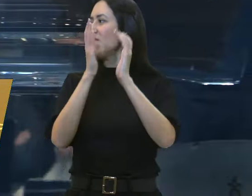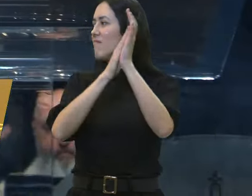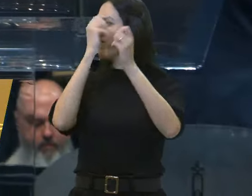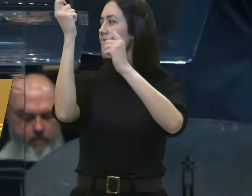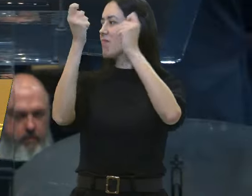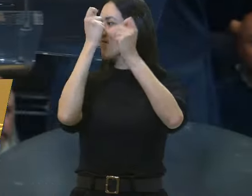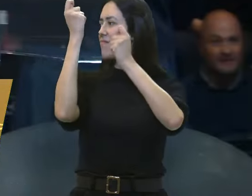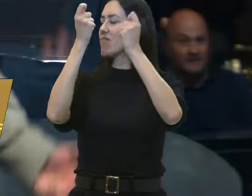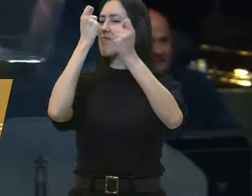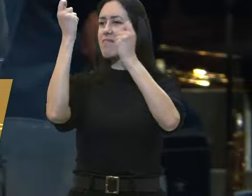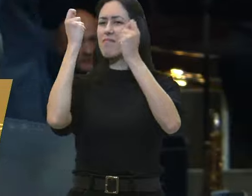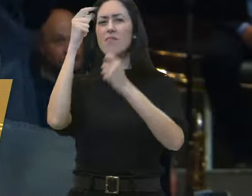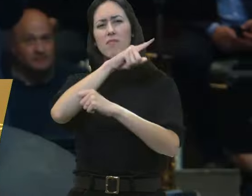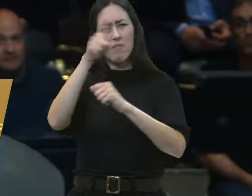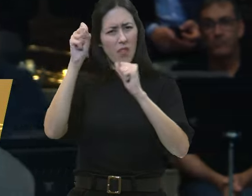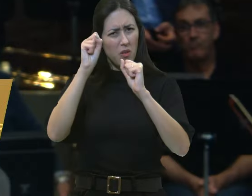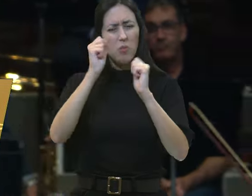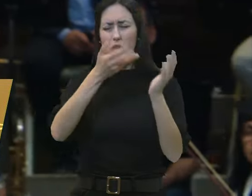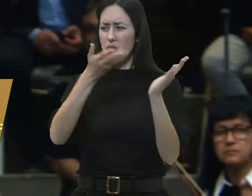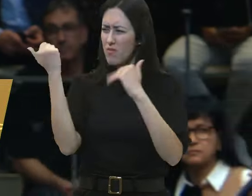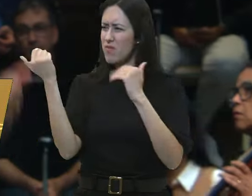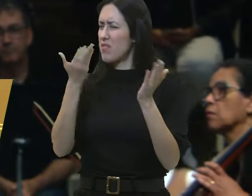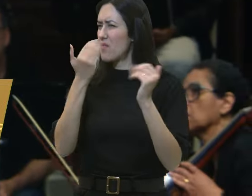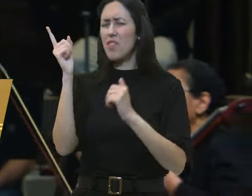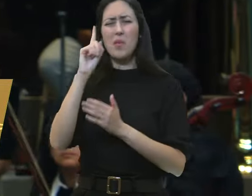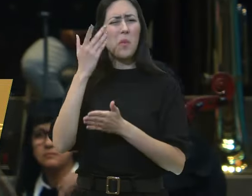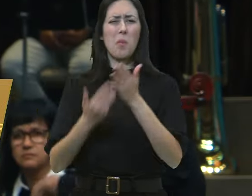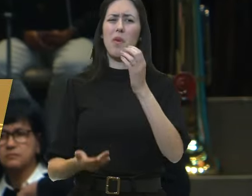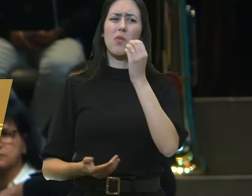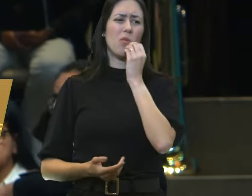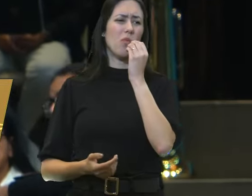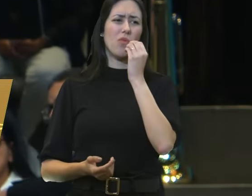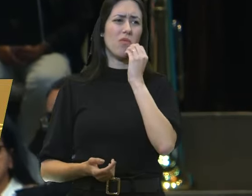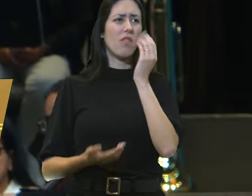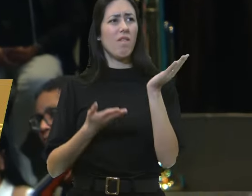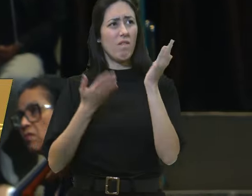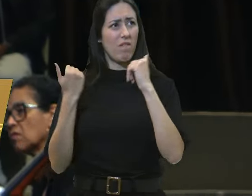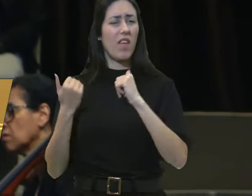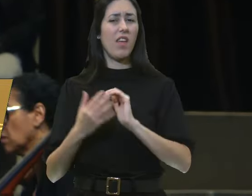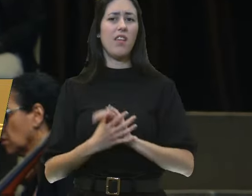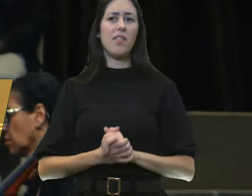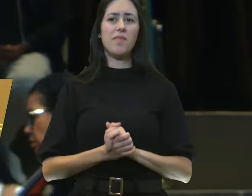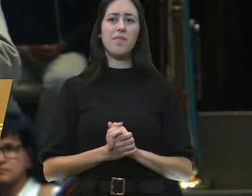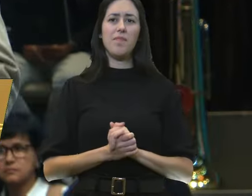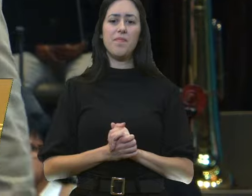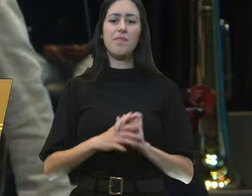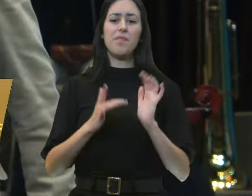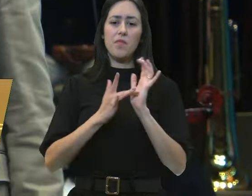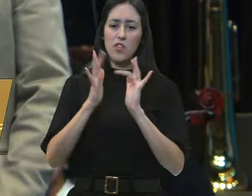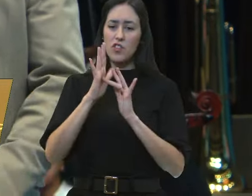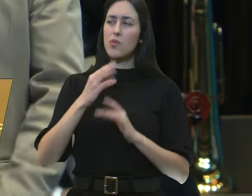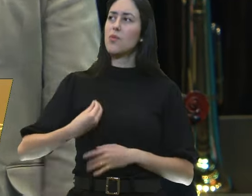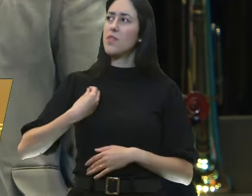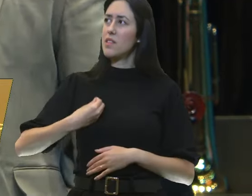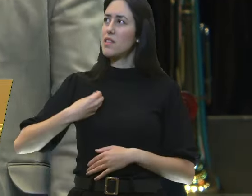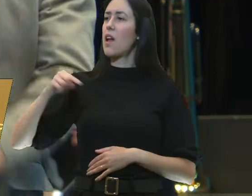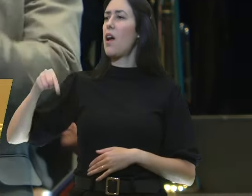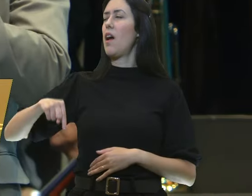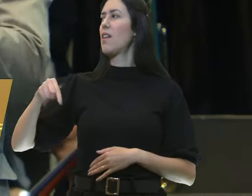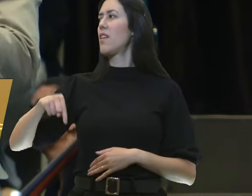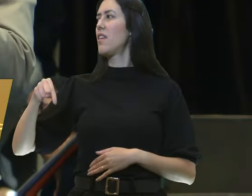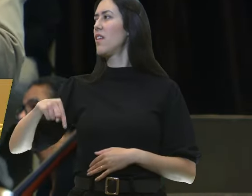gente chegando, se você quiser, pode vir. Essa é a hora, não perde a oportunidade não. Jesus está passando aqui.